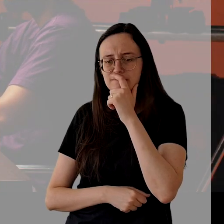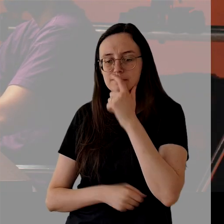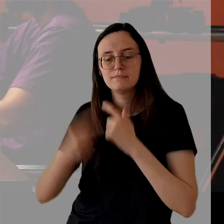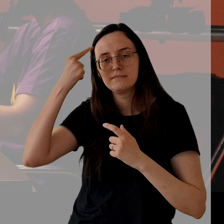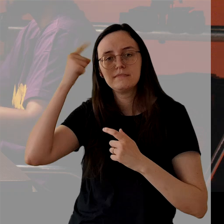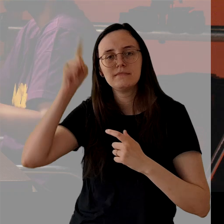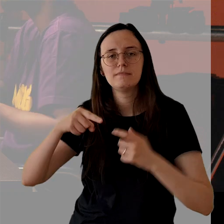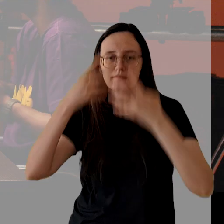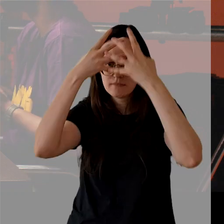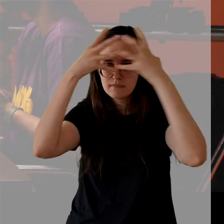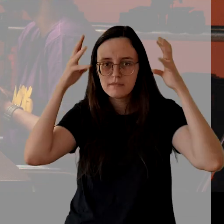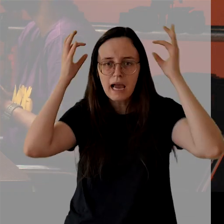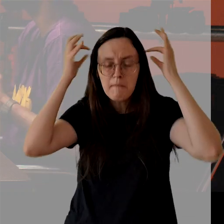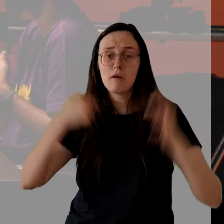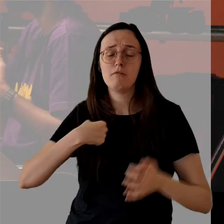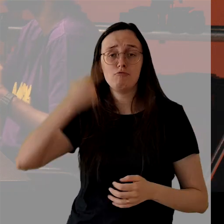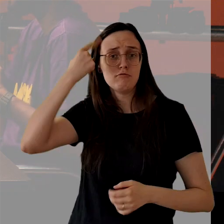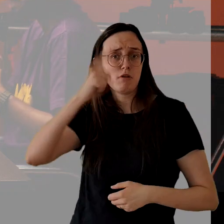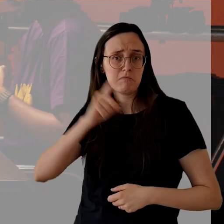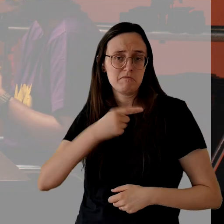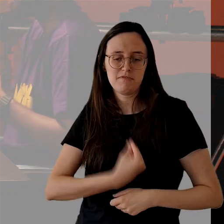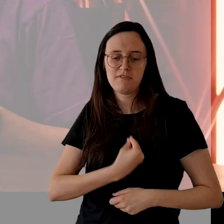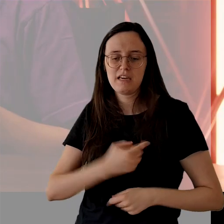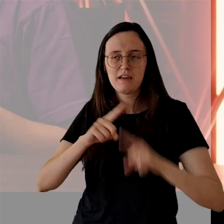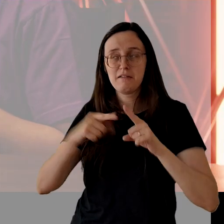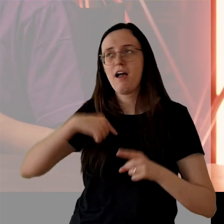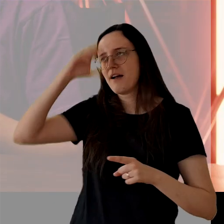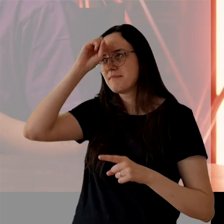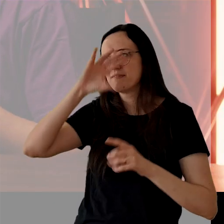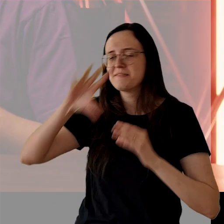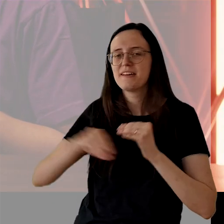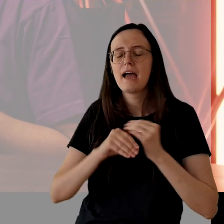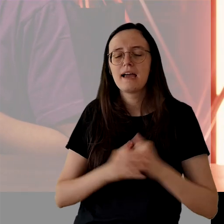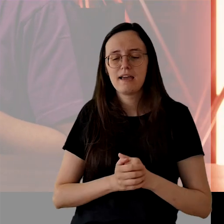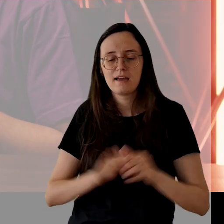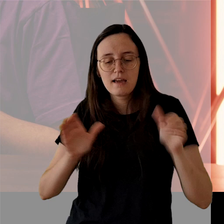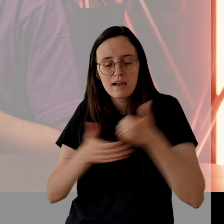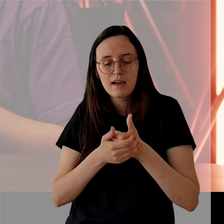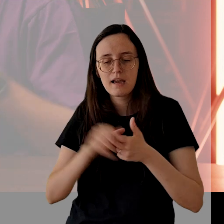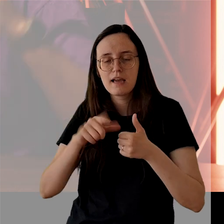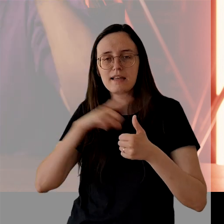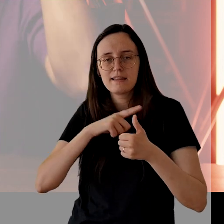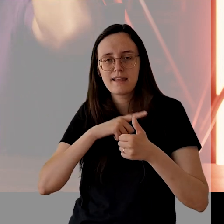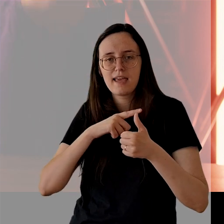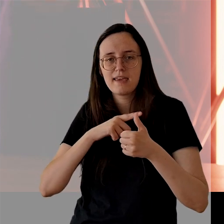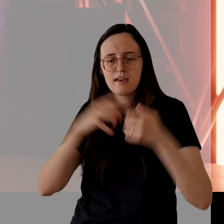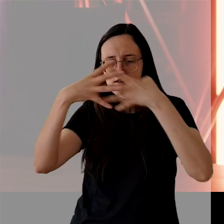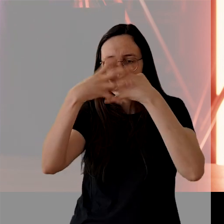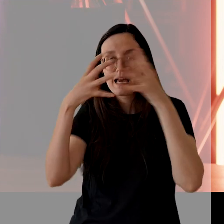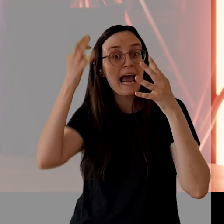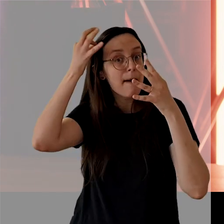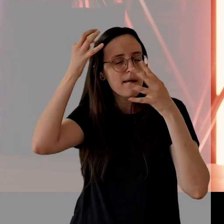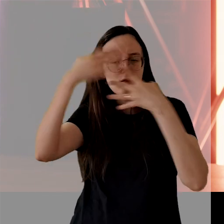peruca, que eu nem sabia que existia isso, é mais um aprendizado, né? A gente escondeu o transmissor de lapela dentro, conseguiu